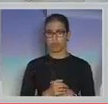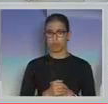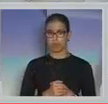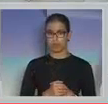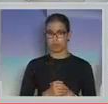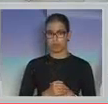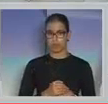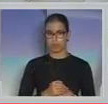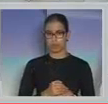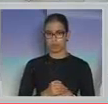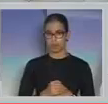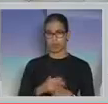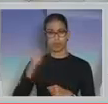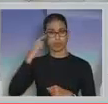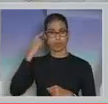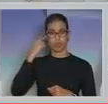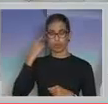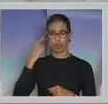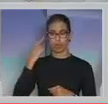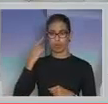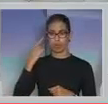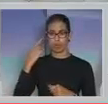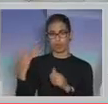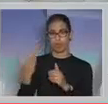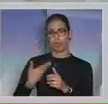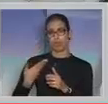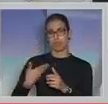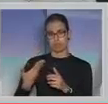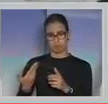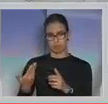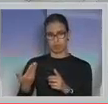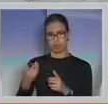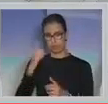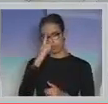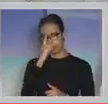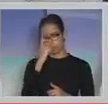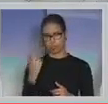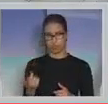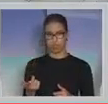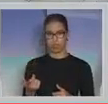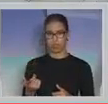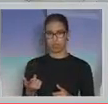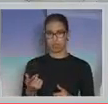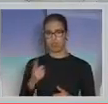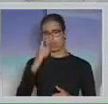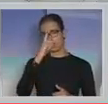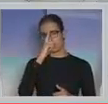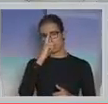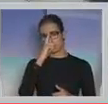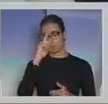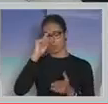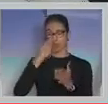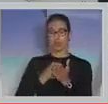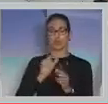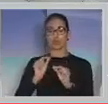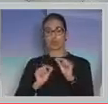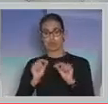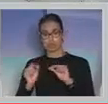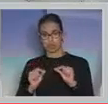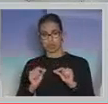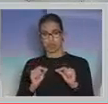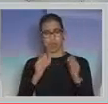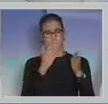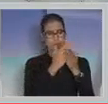mas é Dora é criatura cria de ao Crime e ao que me destruiu está